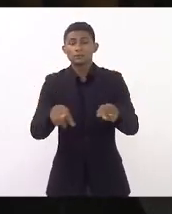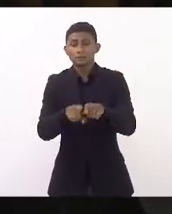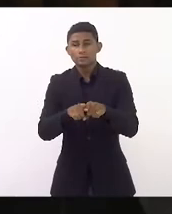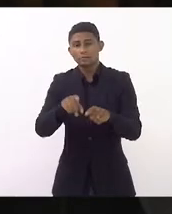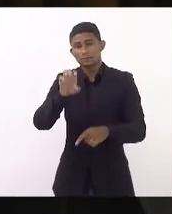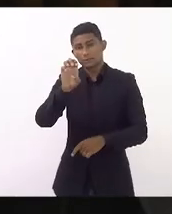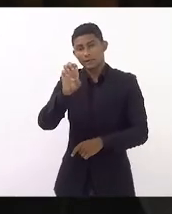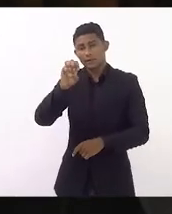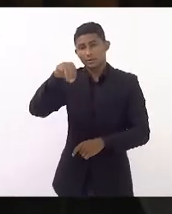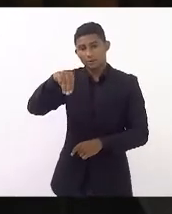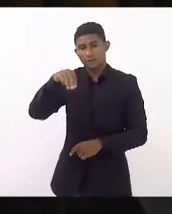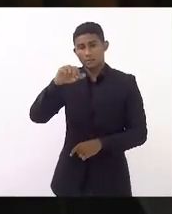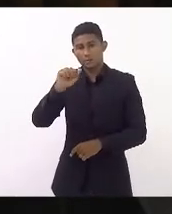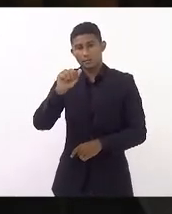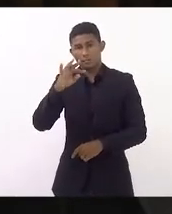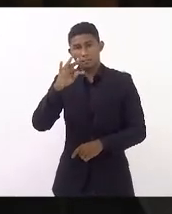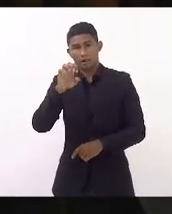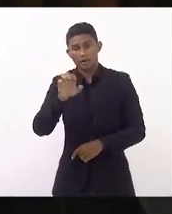né, da nossa